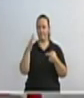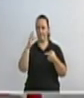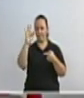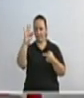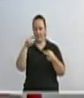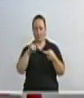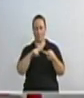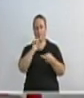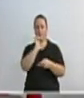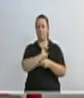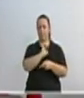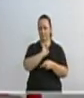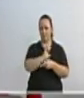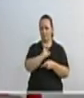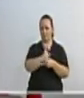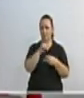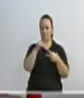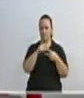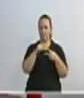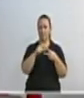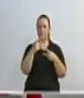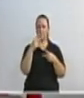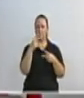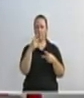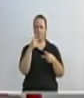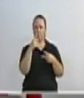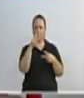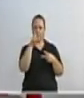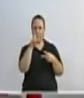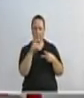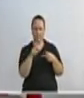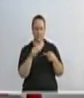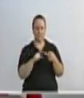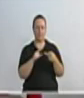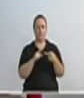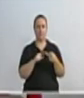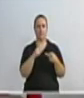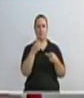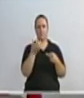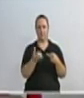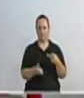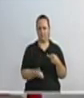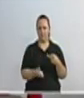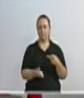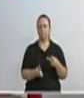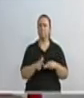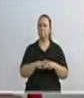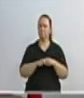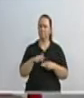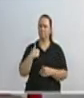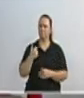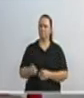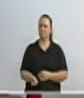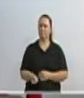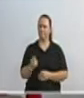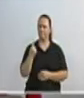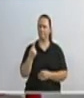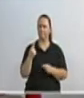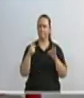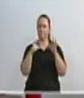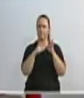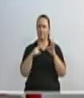em 2015 na federal e 2016 a lei estadual. Por isso me estranhou um pouco a fala da